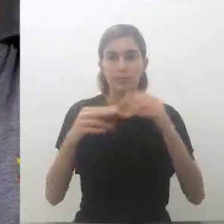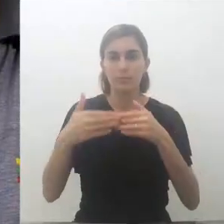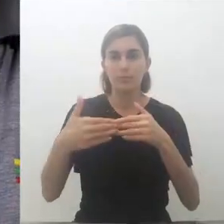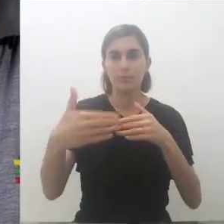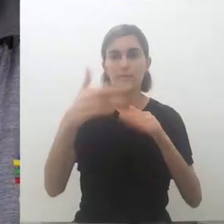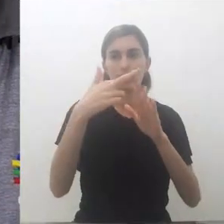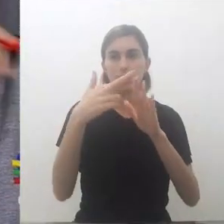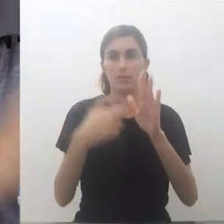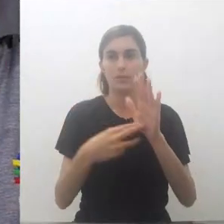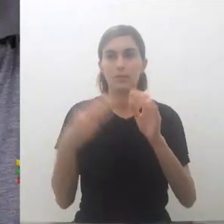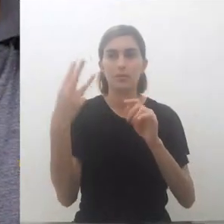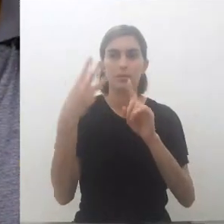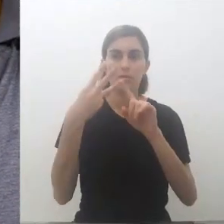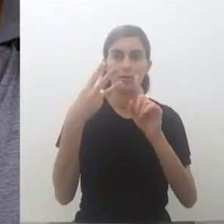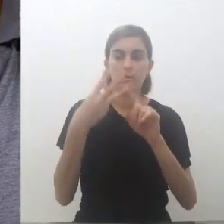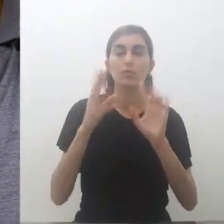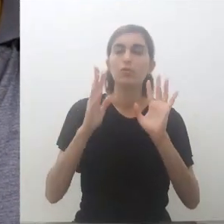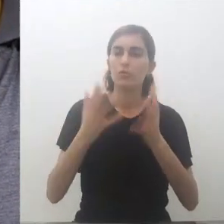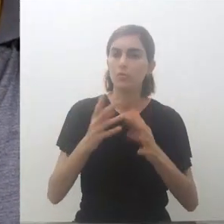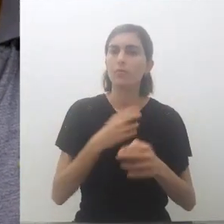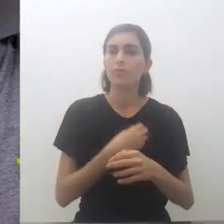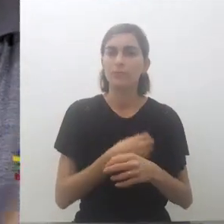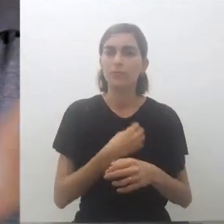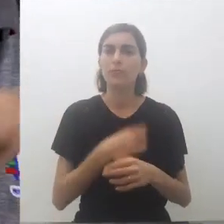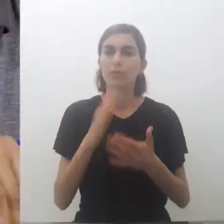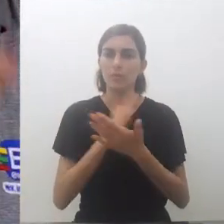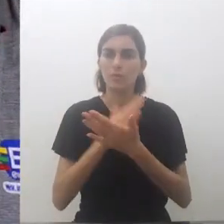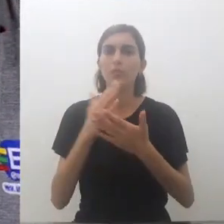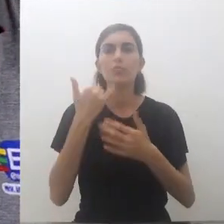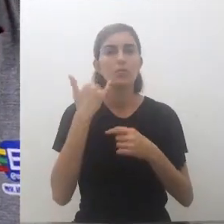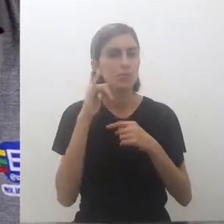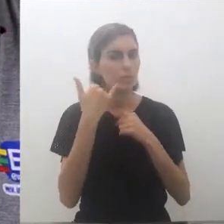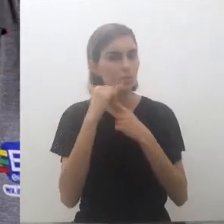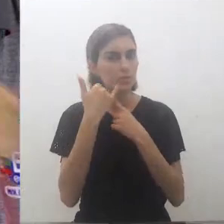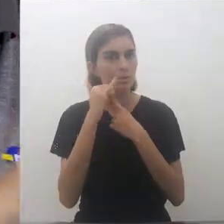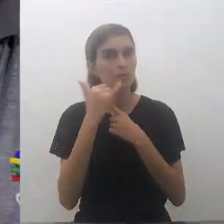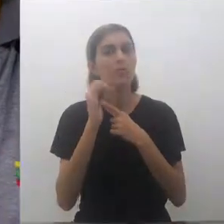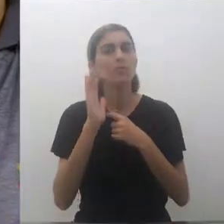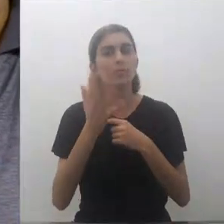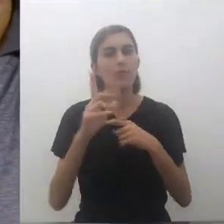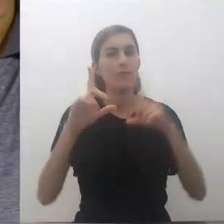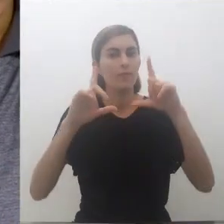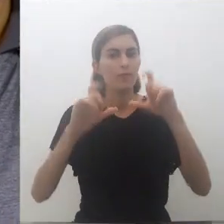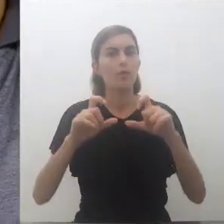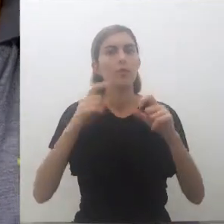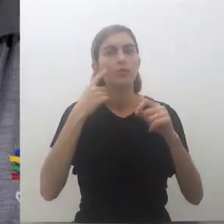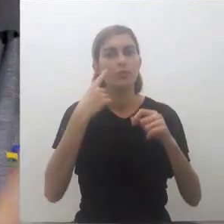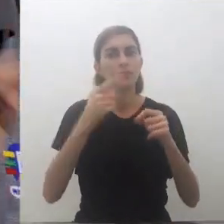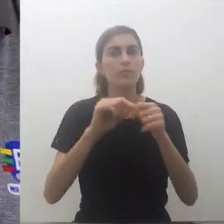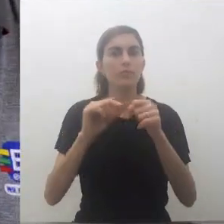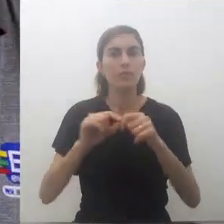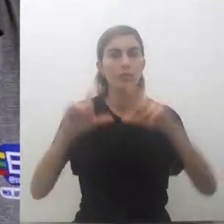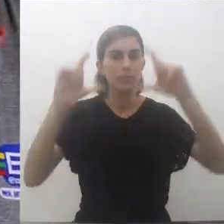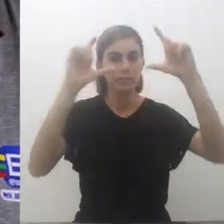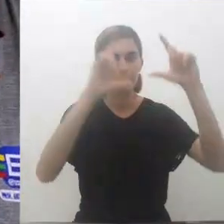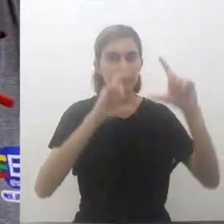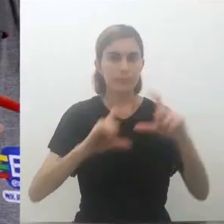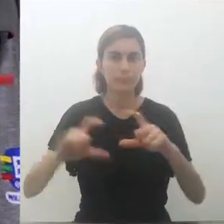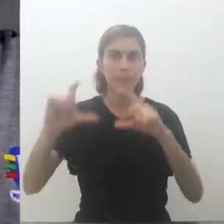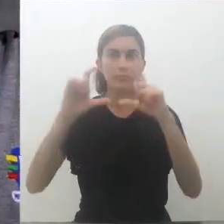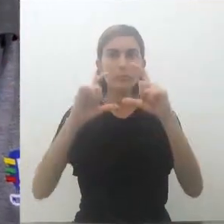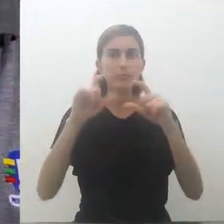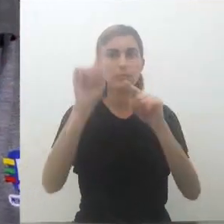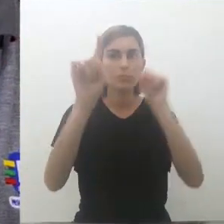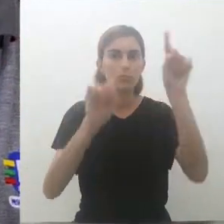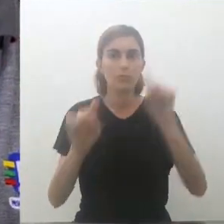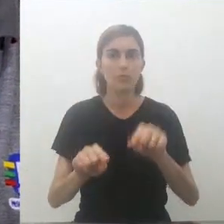terços, já presente em alguns celulares. Você registra a foto, faz essa marcação já, onde vão ser os pontos